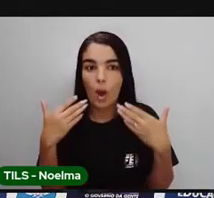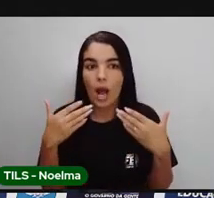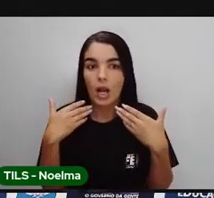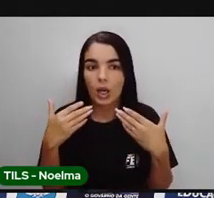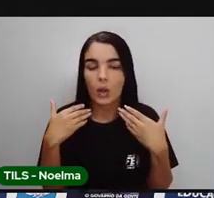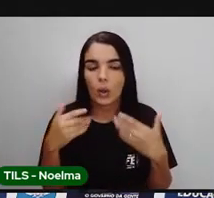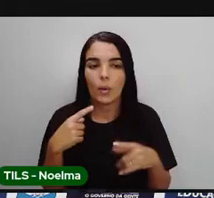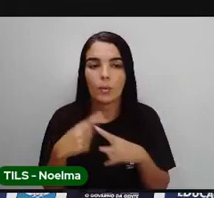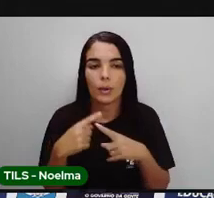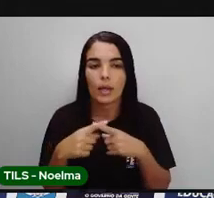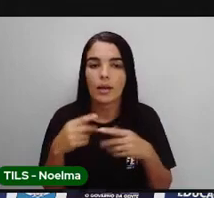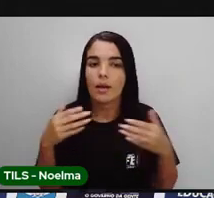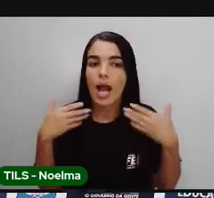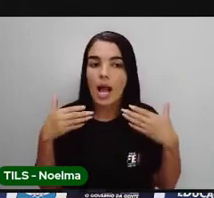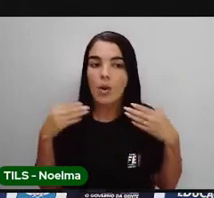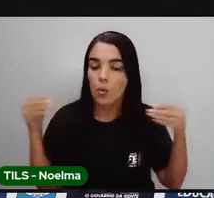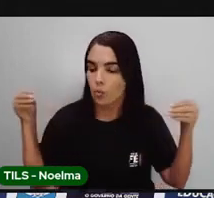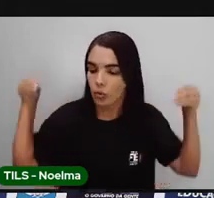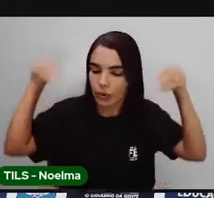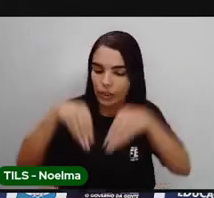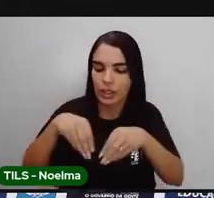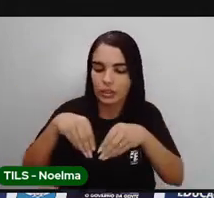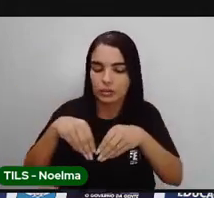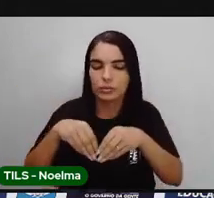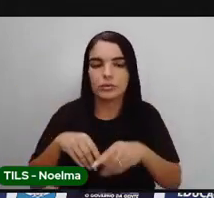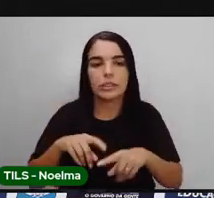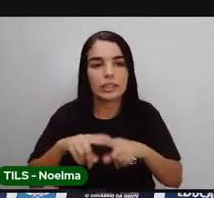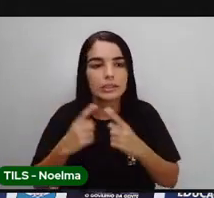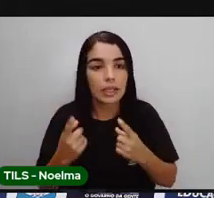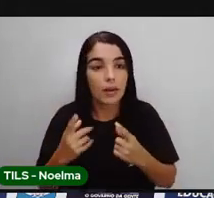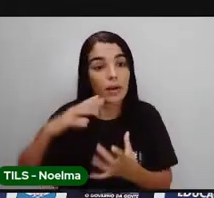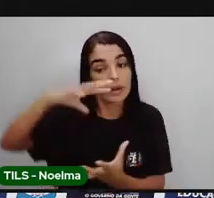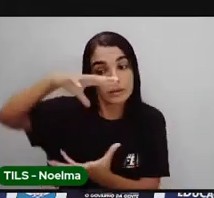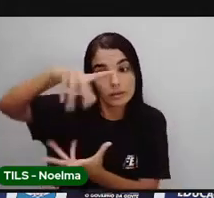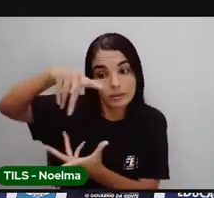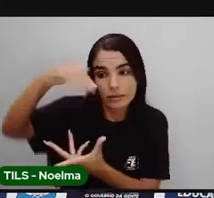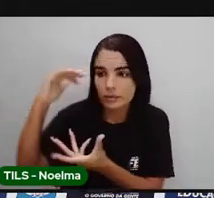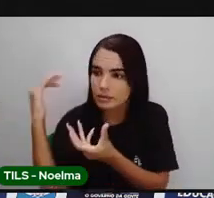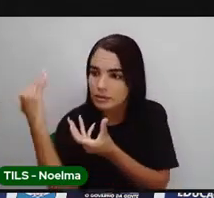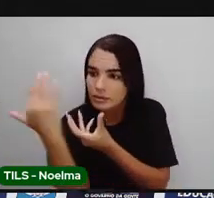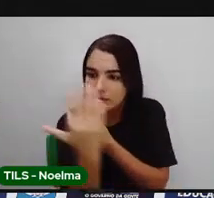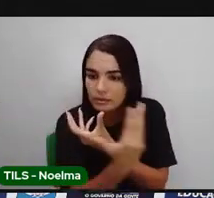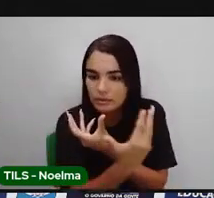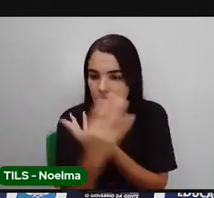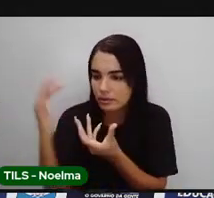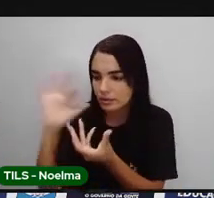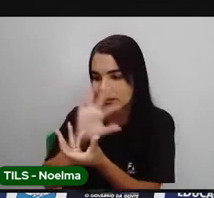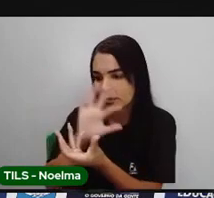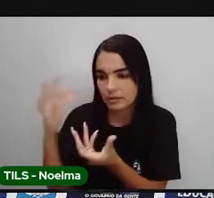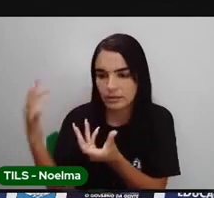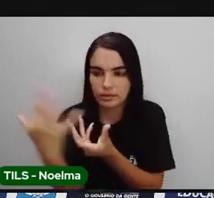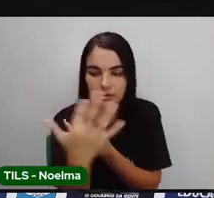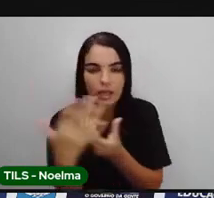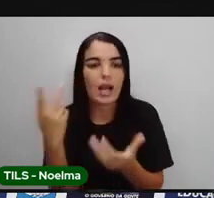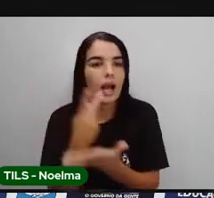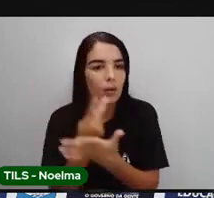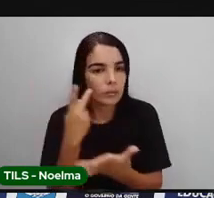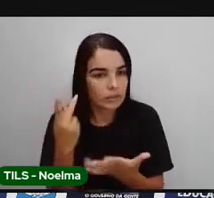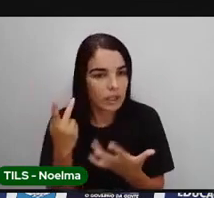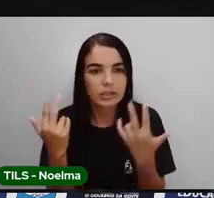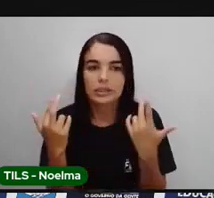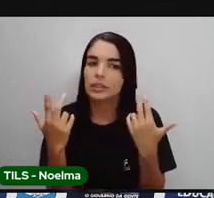calor, né? Para o calor ficar retido ali. Com a atmosfera acontece da mesma forma. A grande quantidade